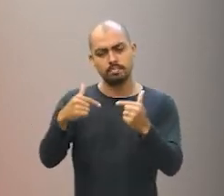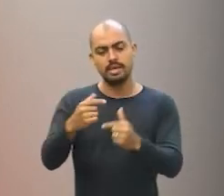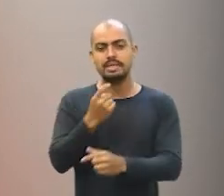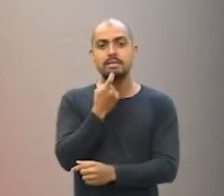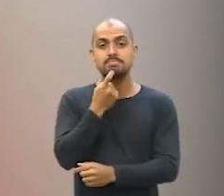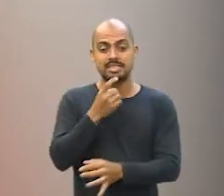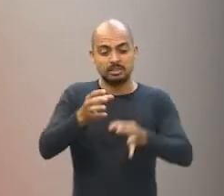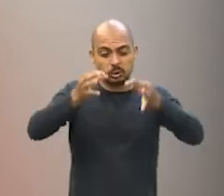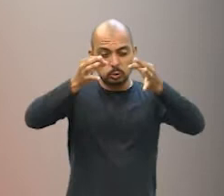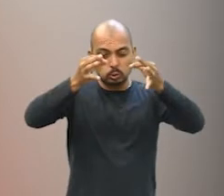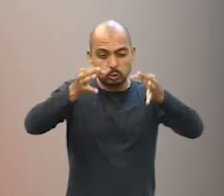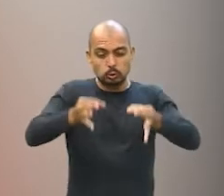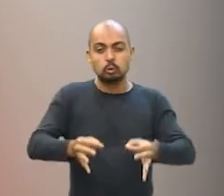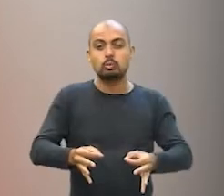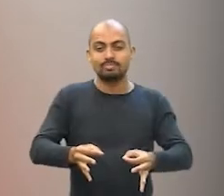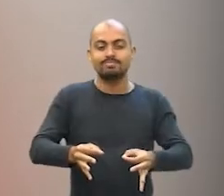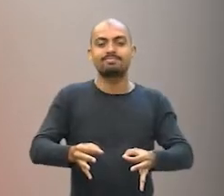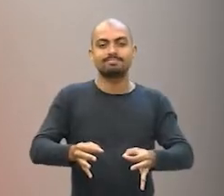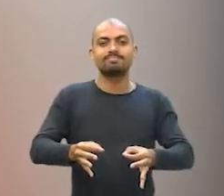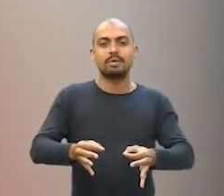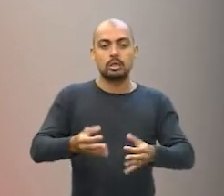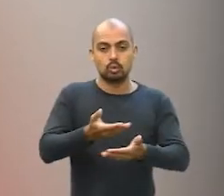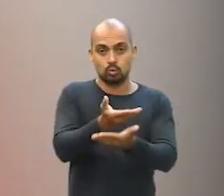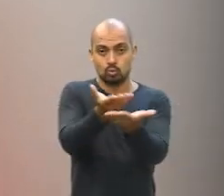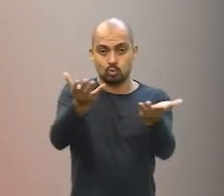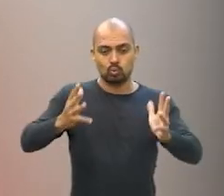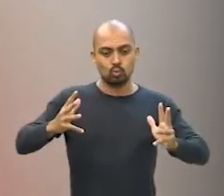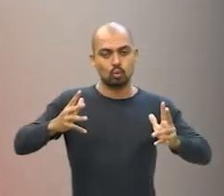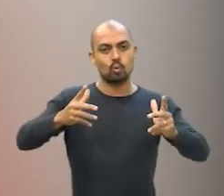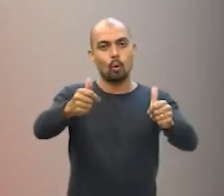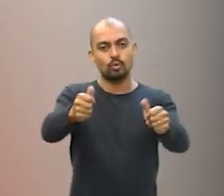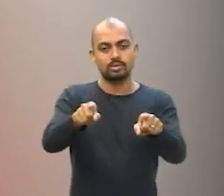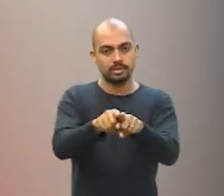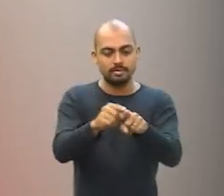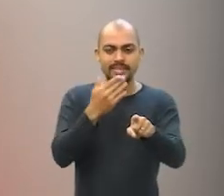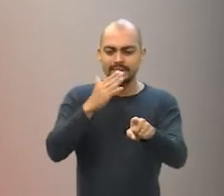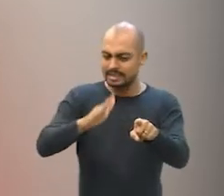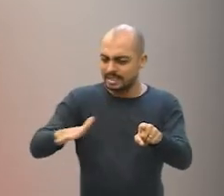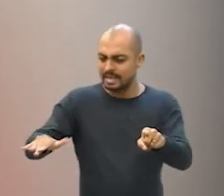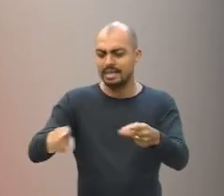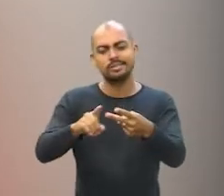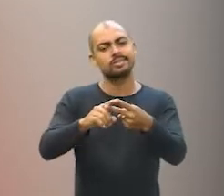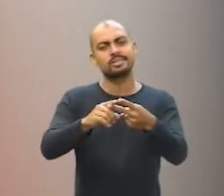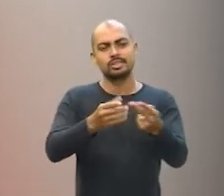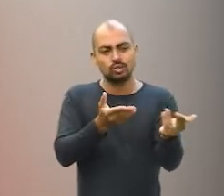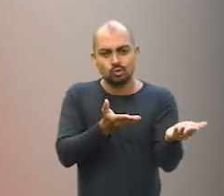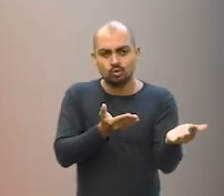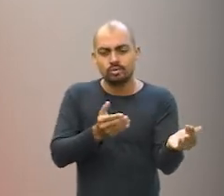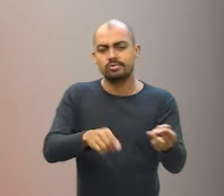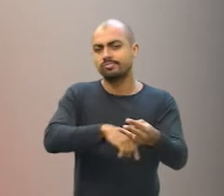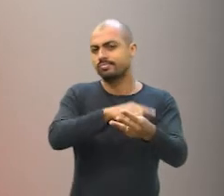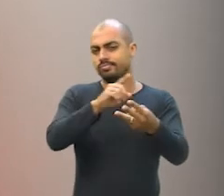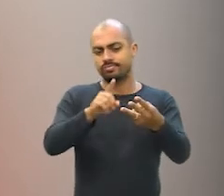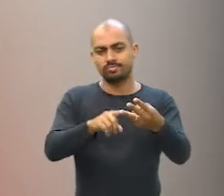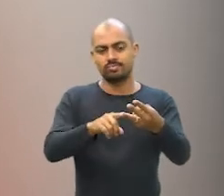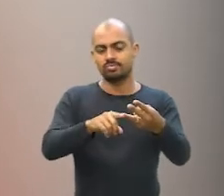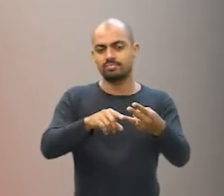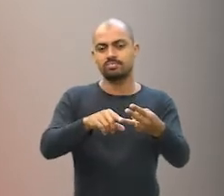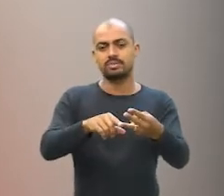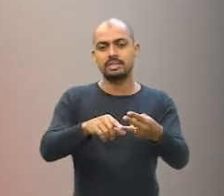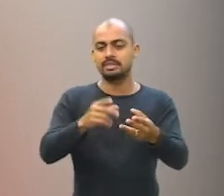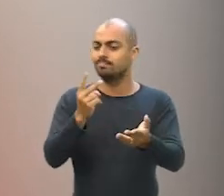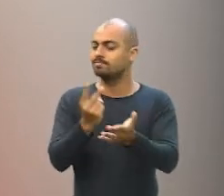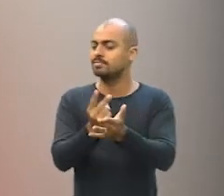uma Campinas mais justa, mais digna para todos nós, para nossas crianças, nossos adolescentes e